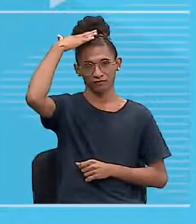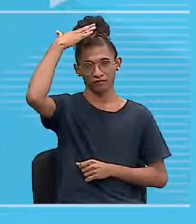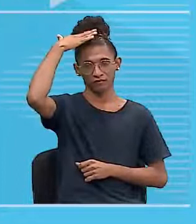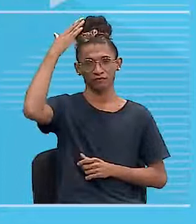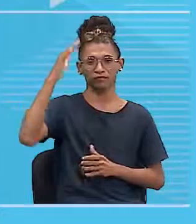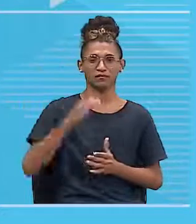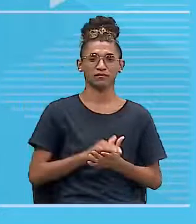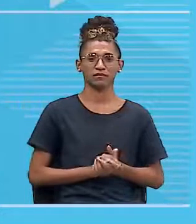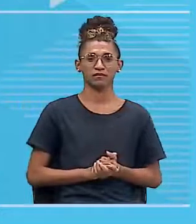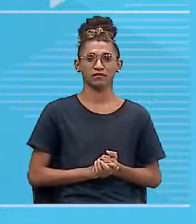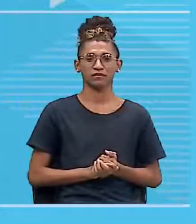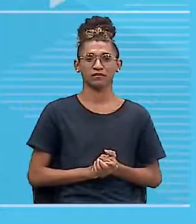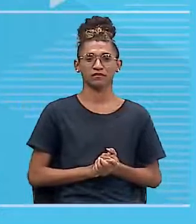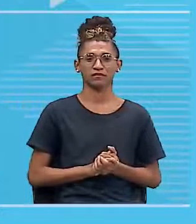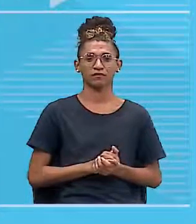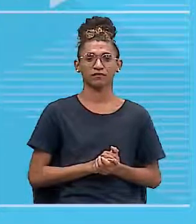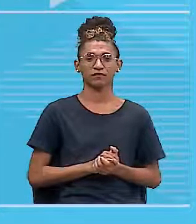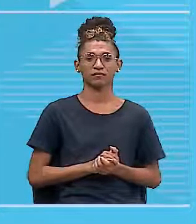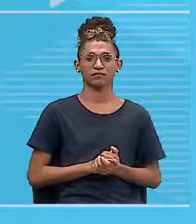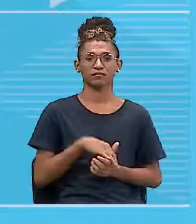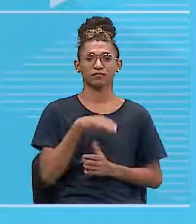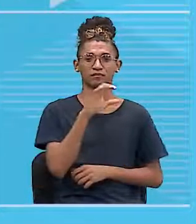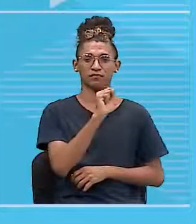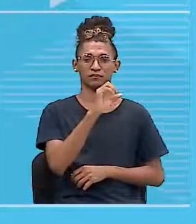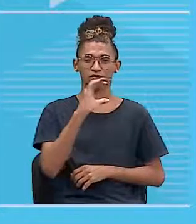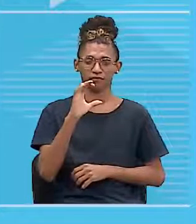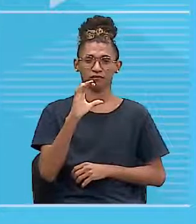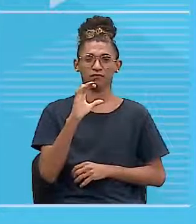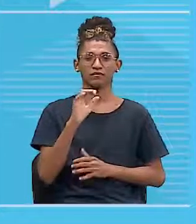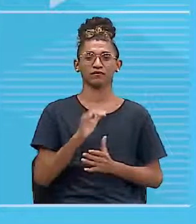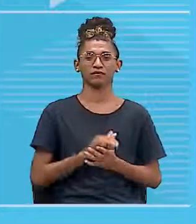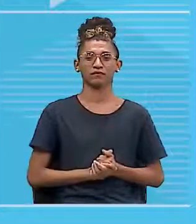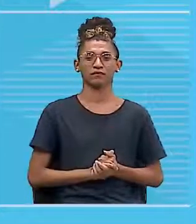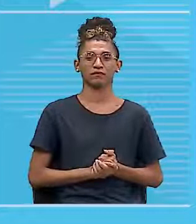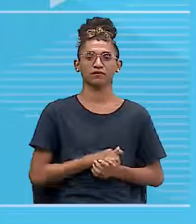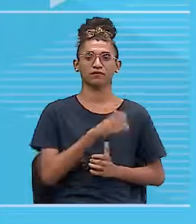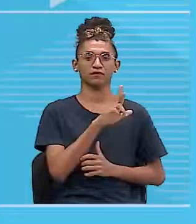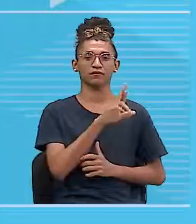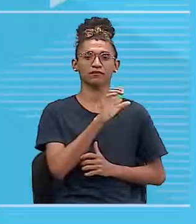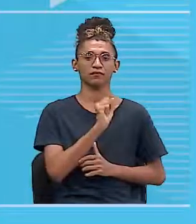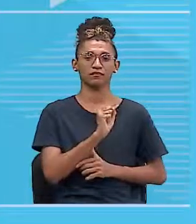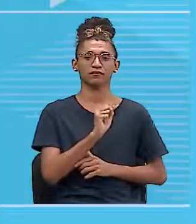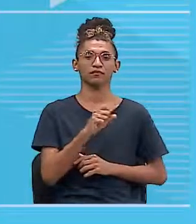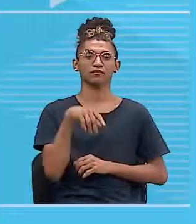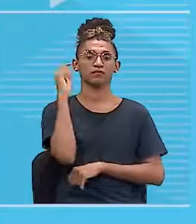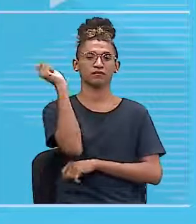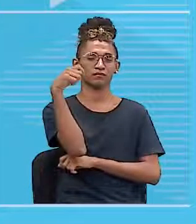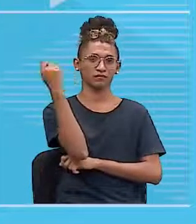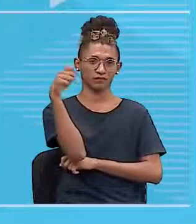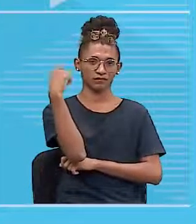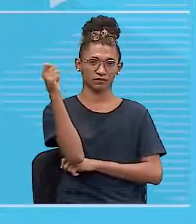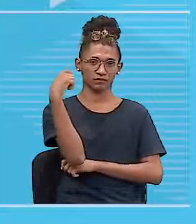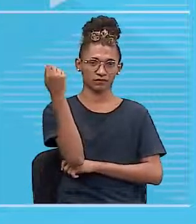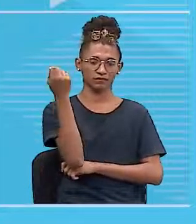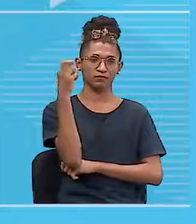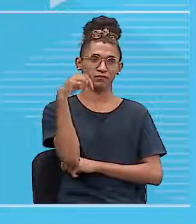SC Santa Catarina RS Rio Grande do Sul o